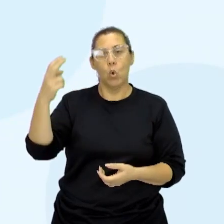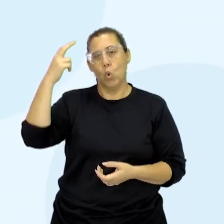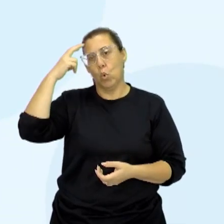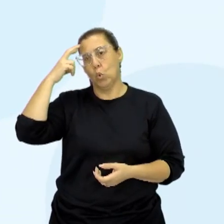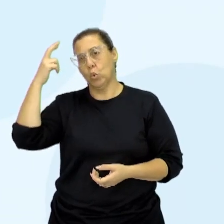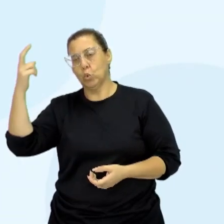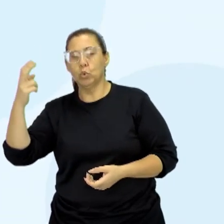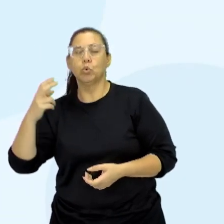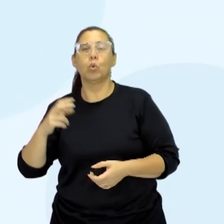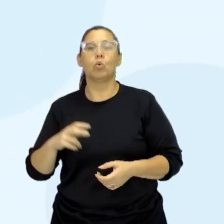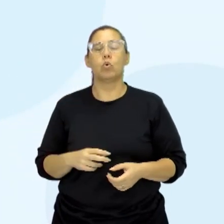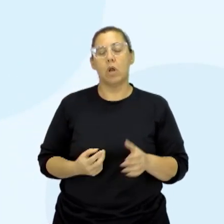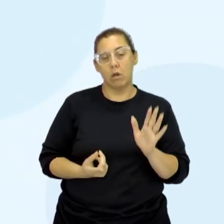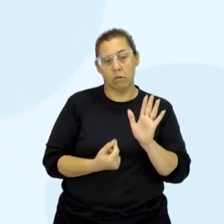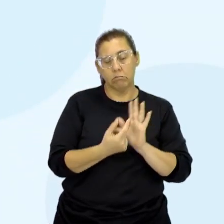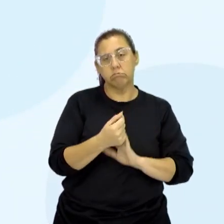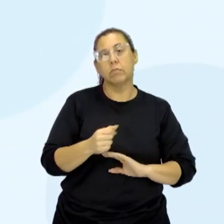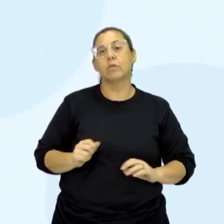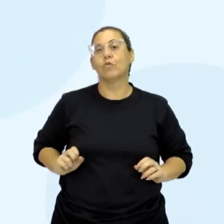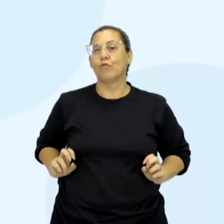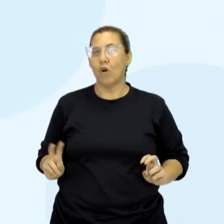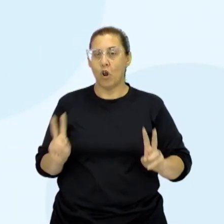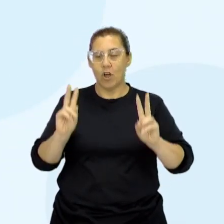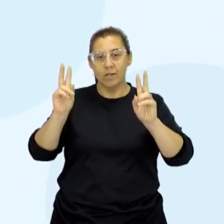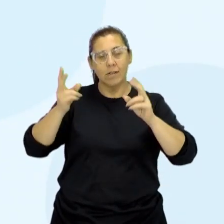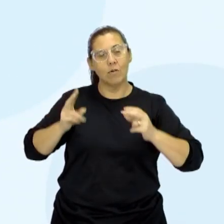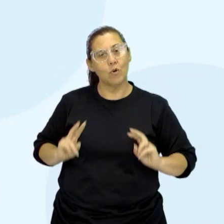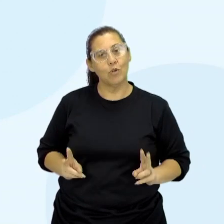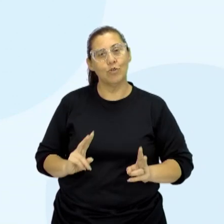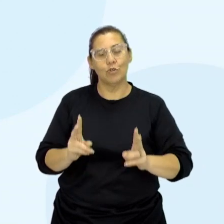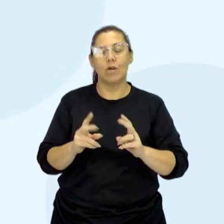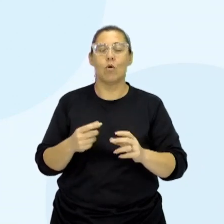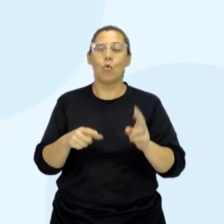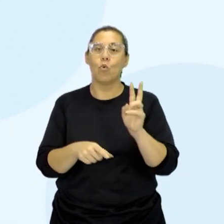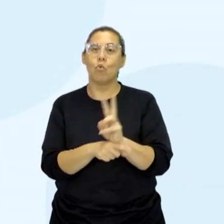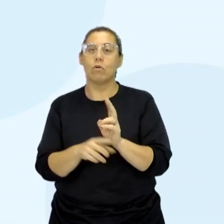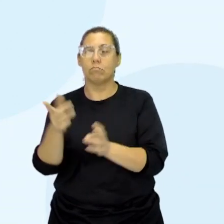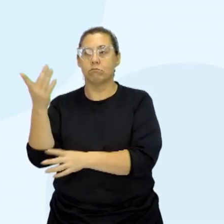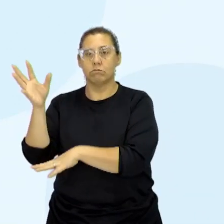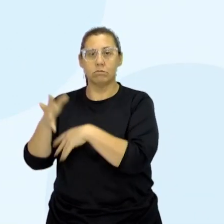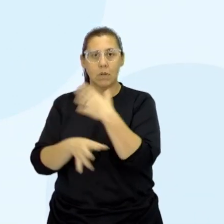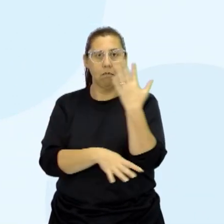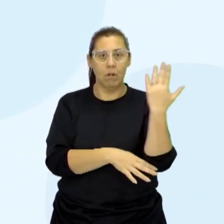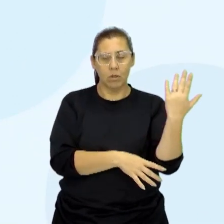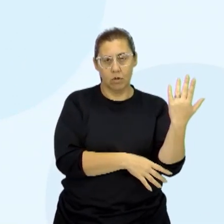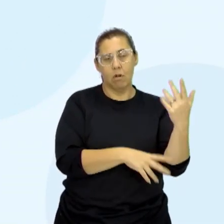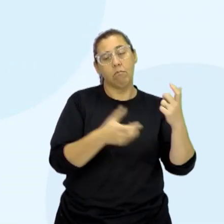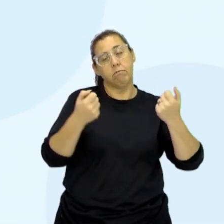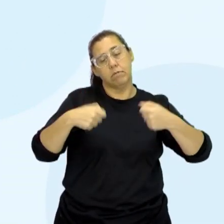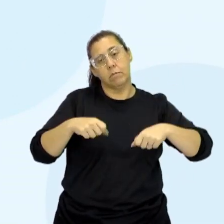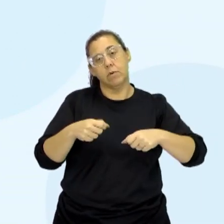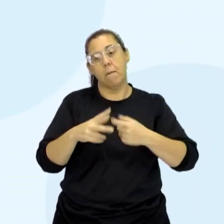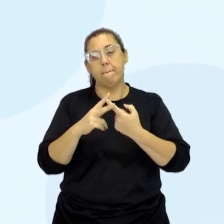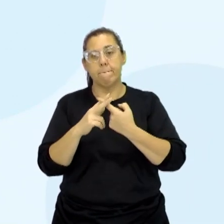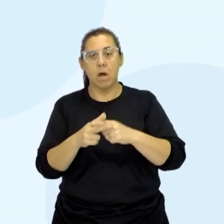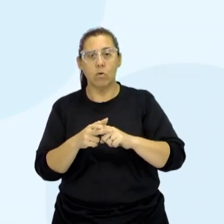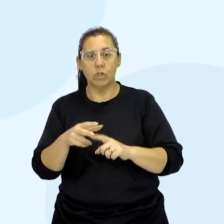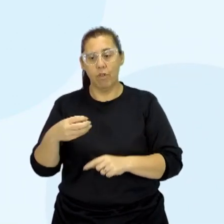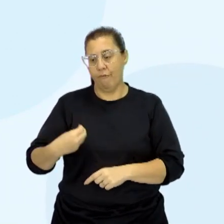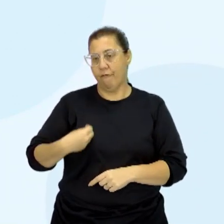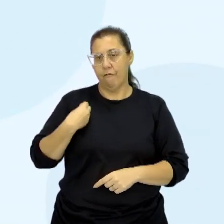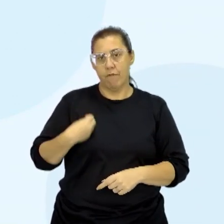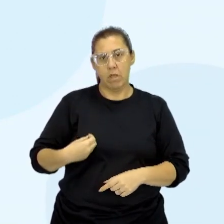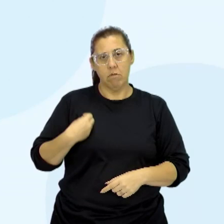da população tradicional, proteger os ambientes naturais necessários à manutenção da vida marinha